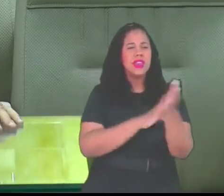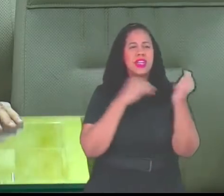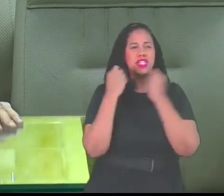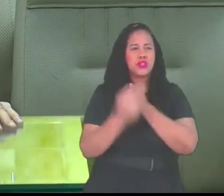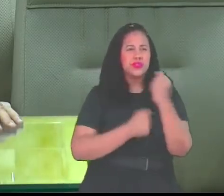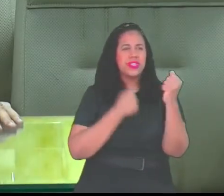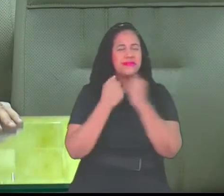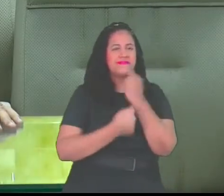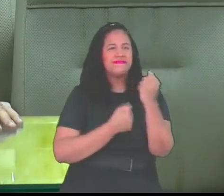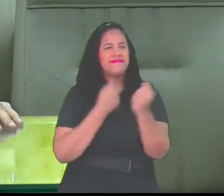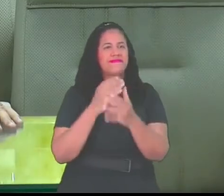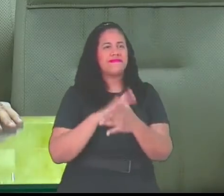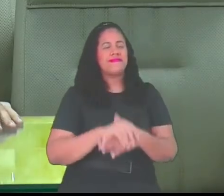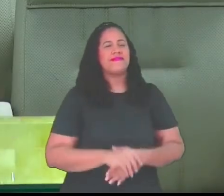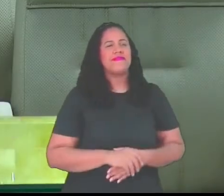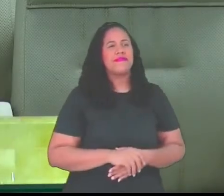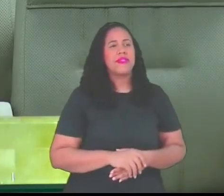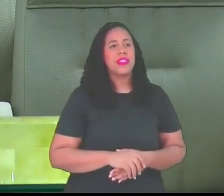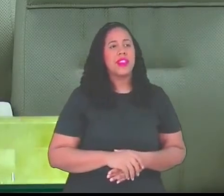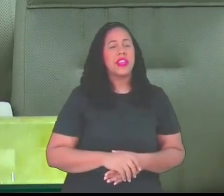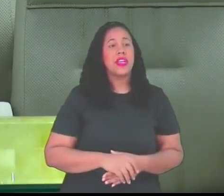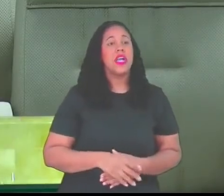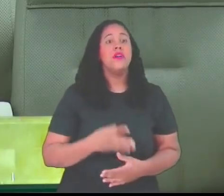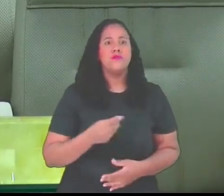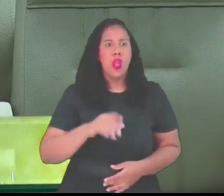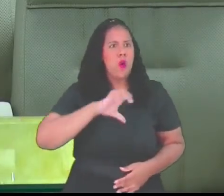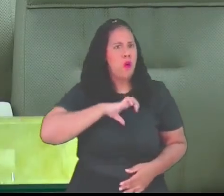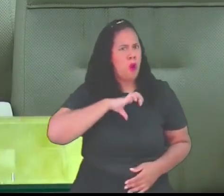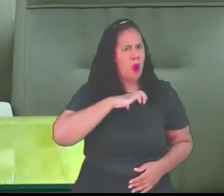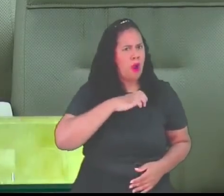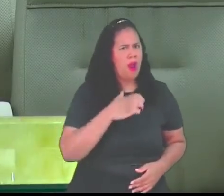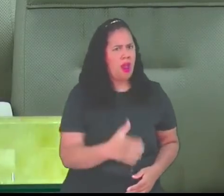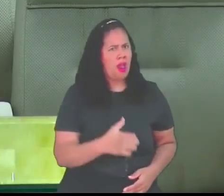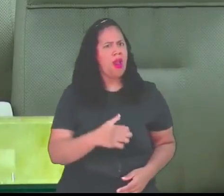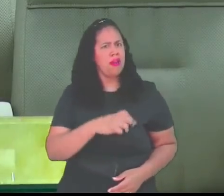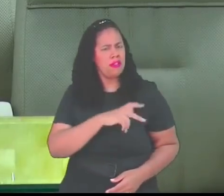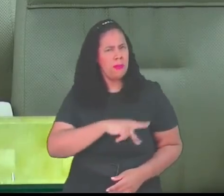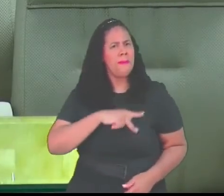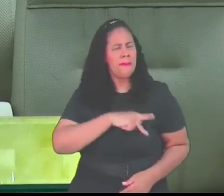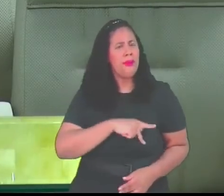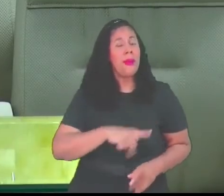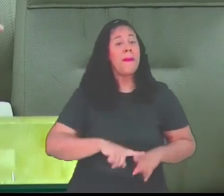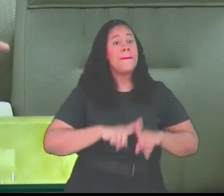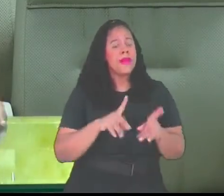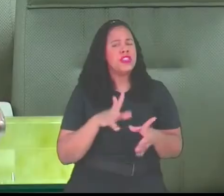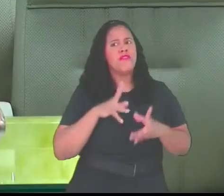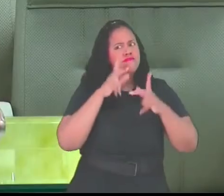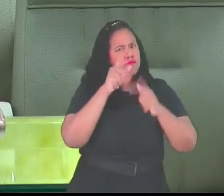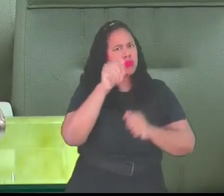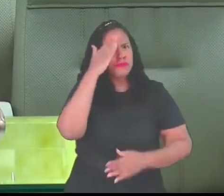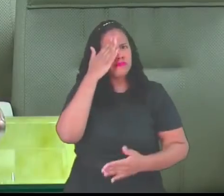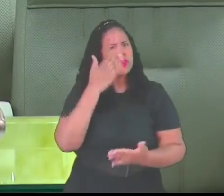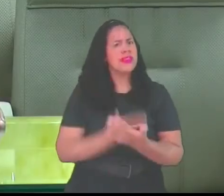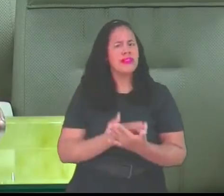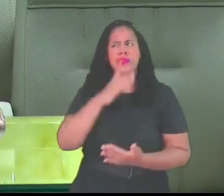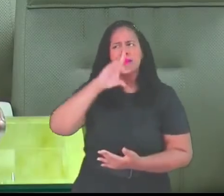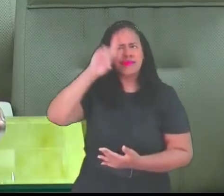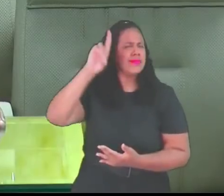Aleluia! É muita ousadia de Paulo, mas é muita segurança.